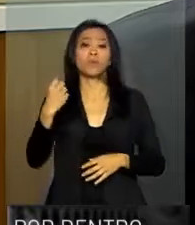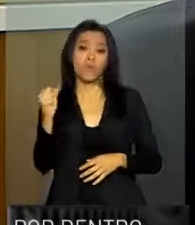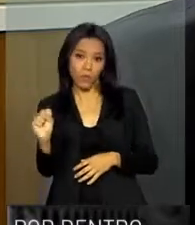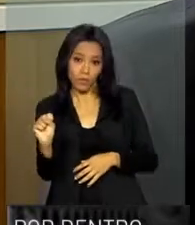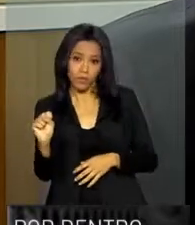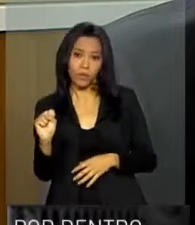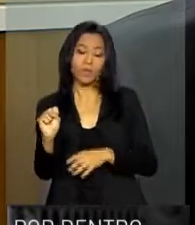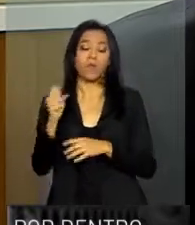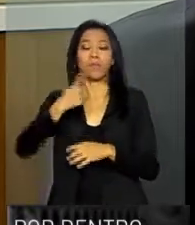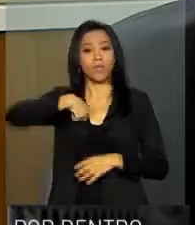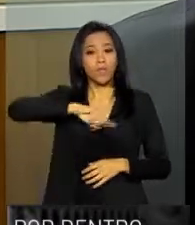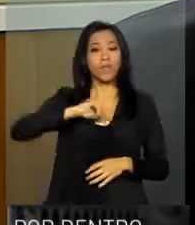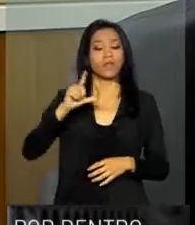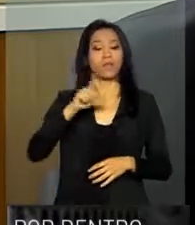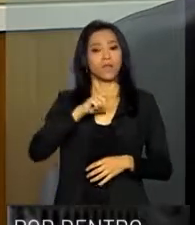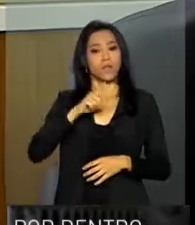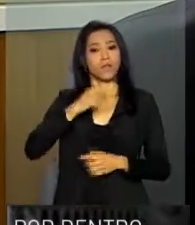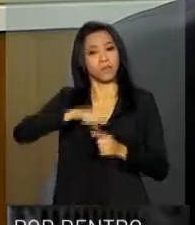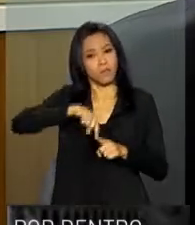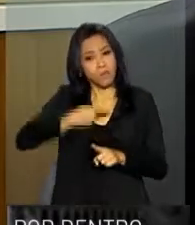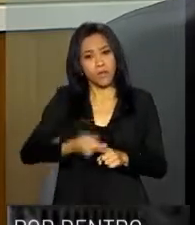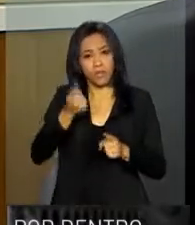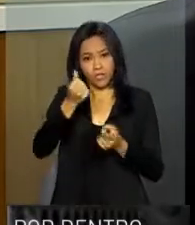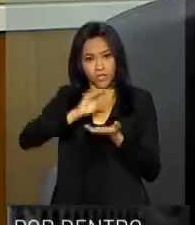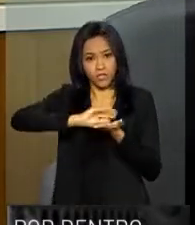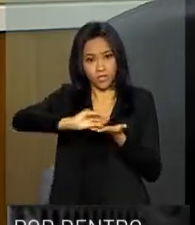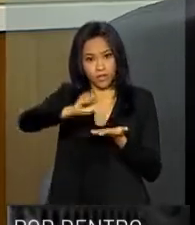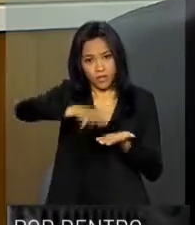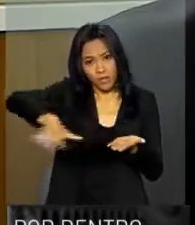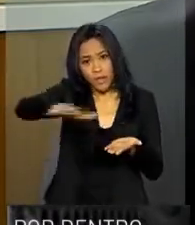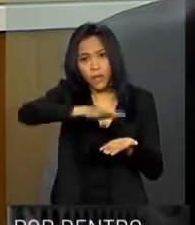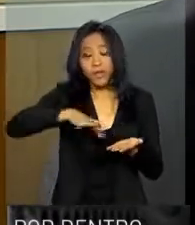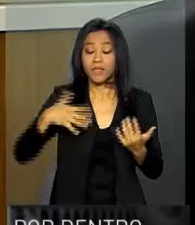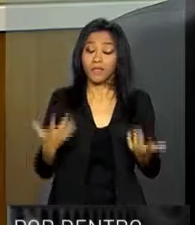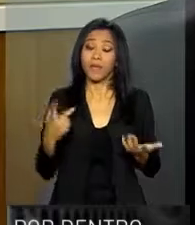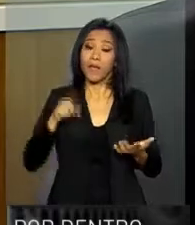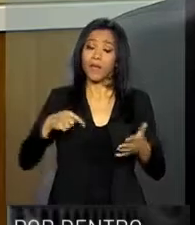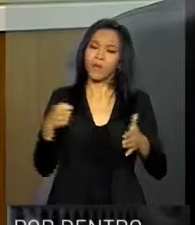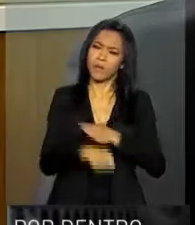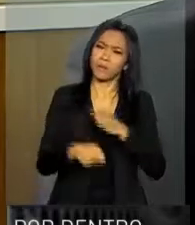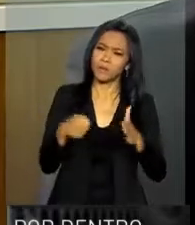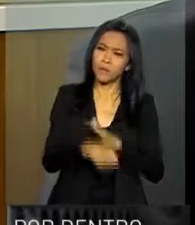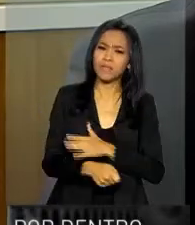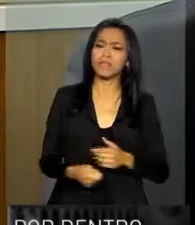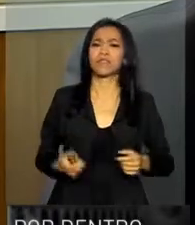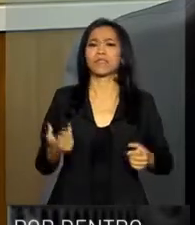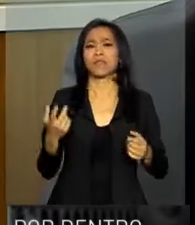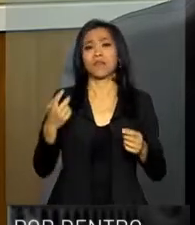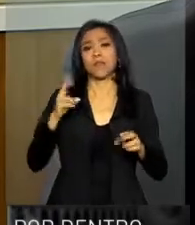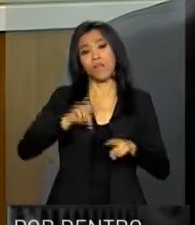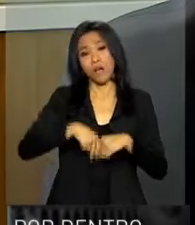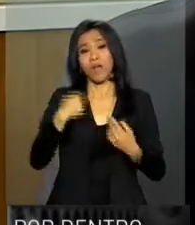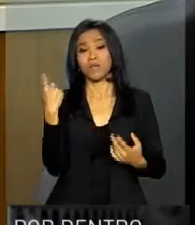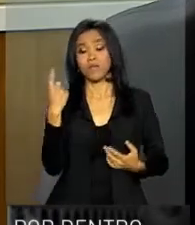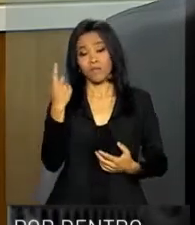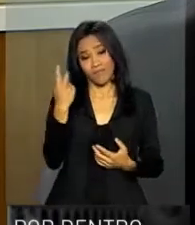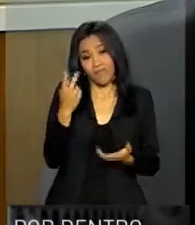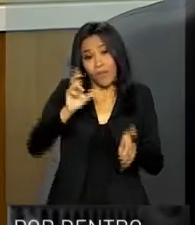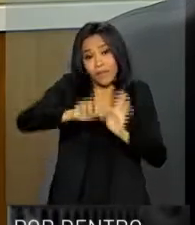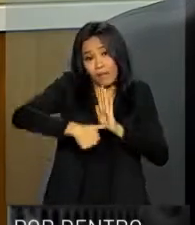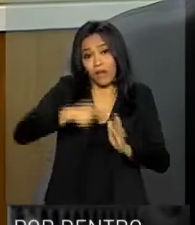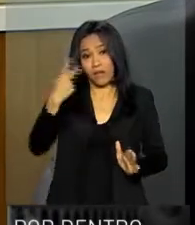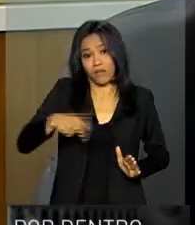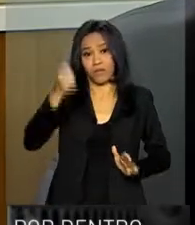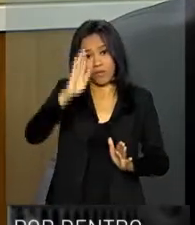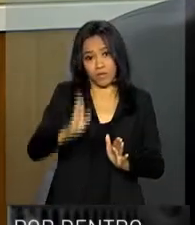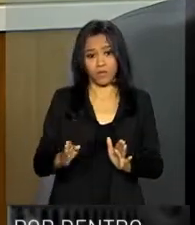que nós possamos ter mais investimentos também então é uma batalha contra o nosso próprio atraso no brasil a dificuldade